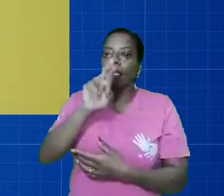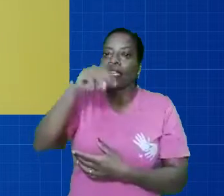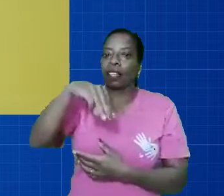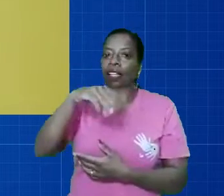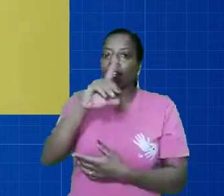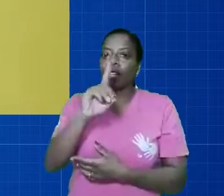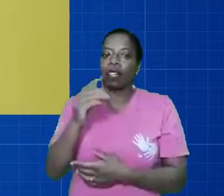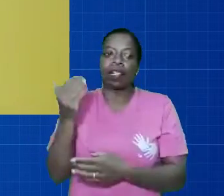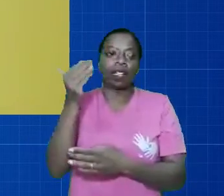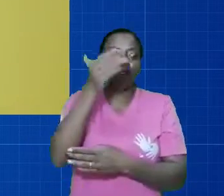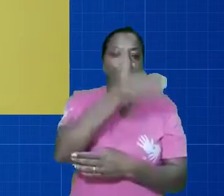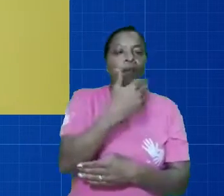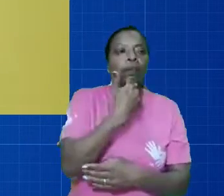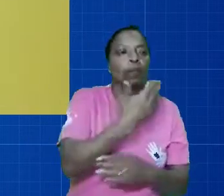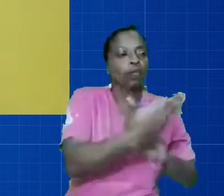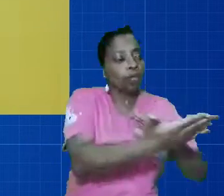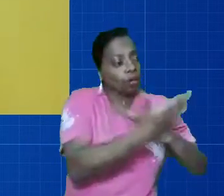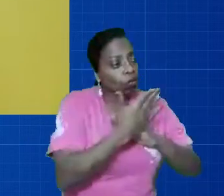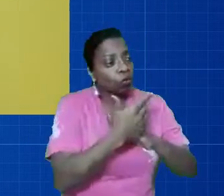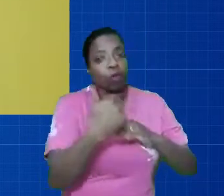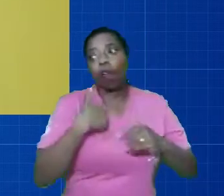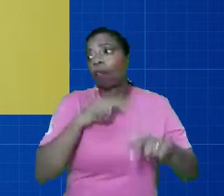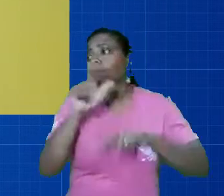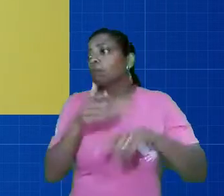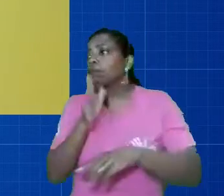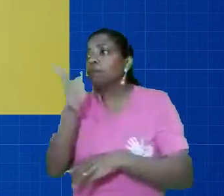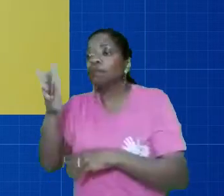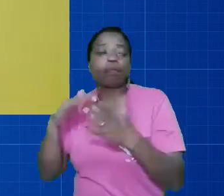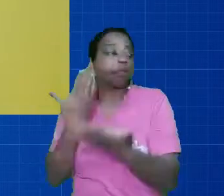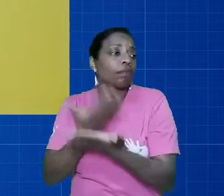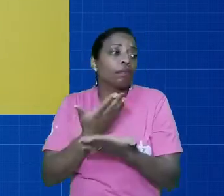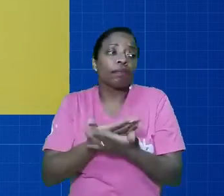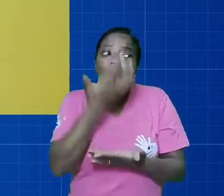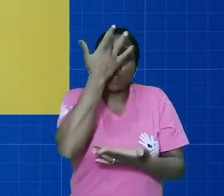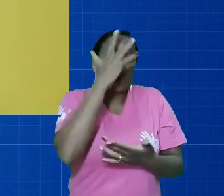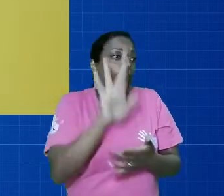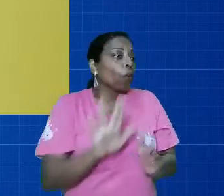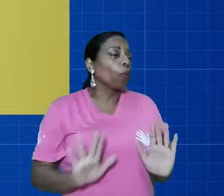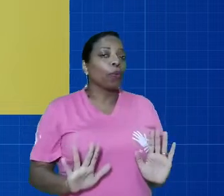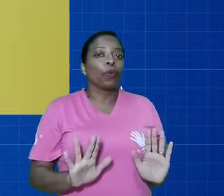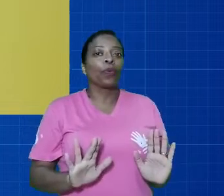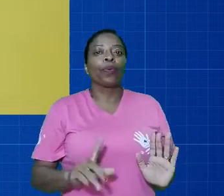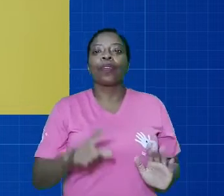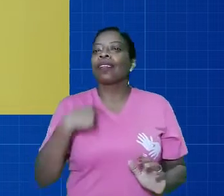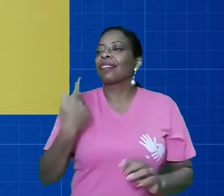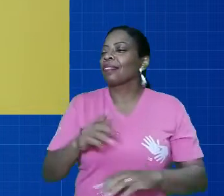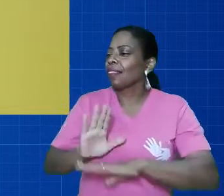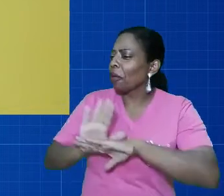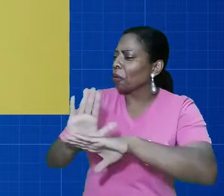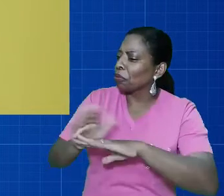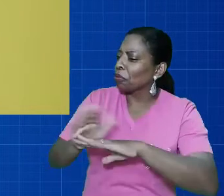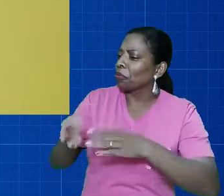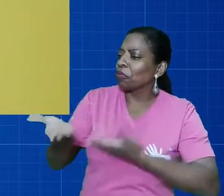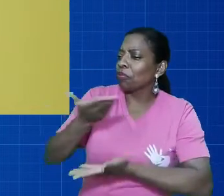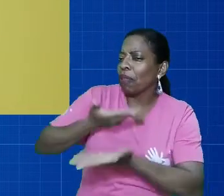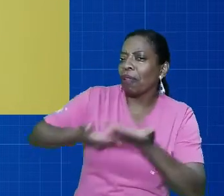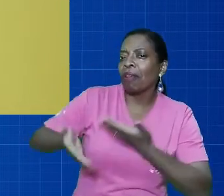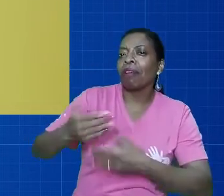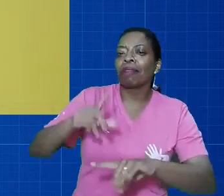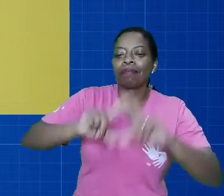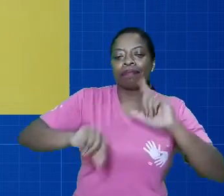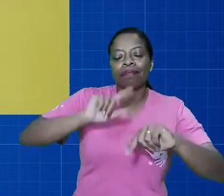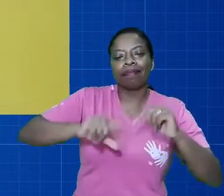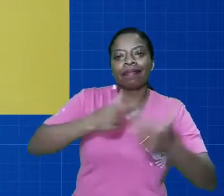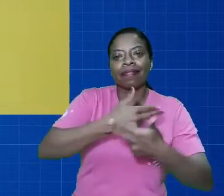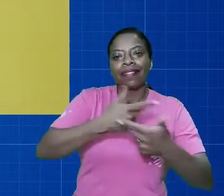que trabalhar com a criança. E a gente ajudava, oferecia, né? A gente emprestava material, a gente tinha uma biblioteca